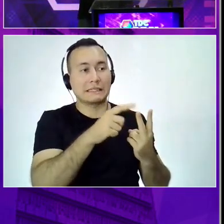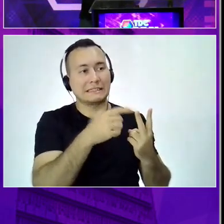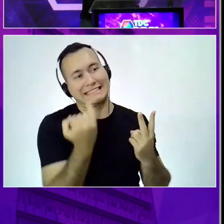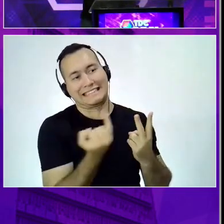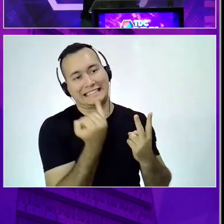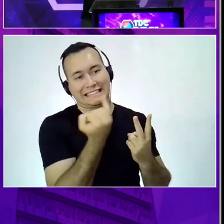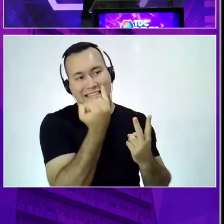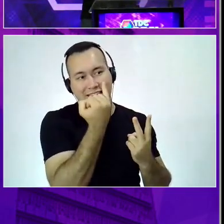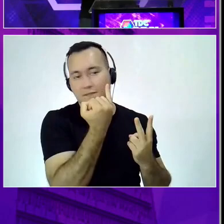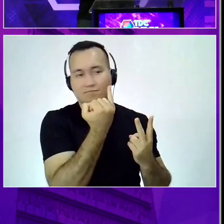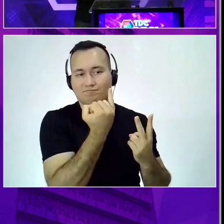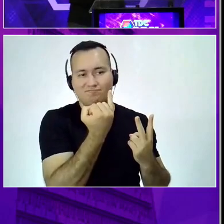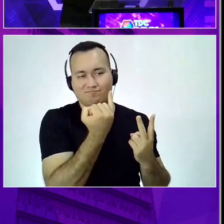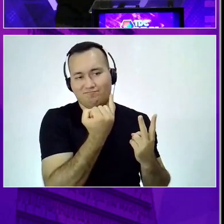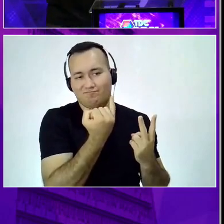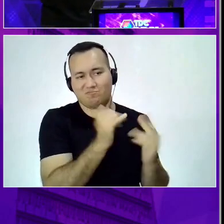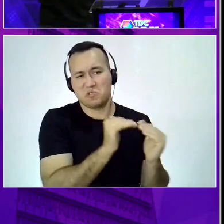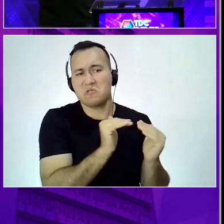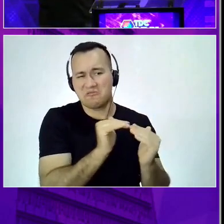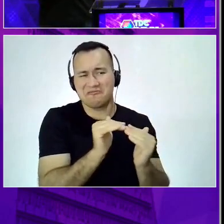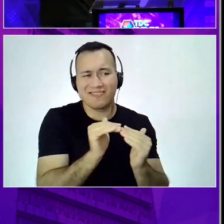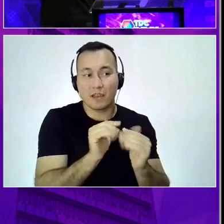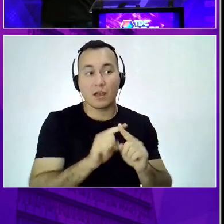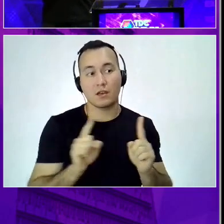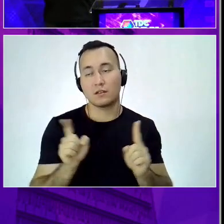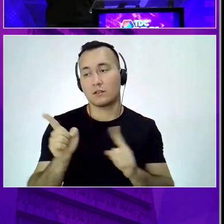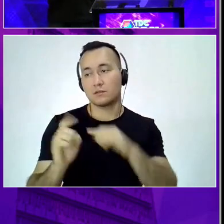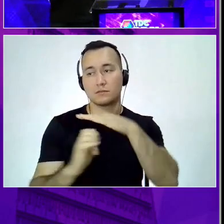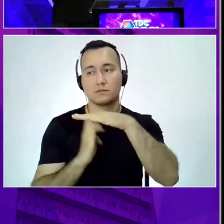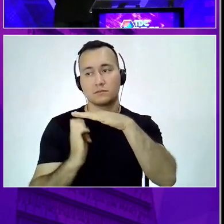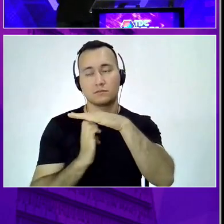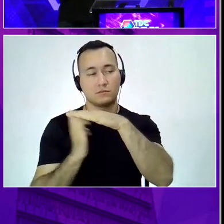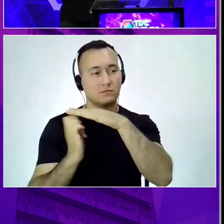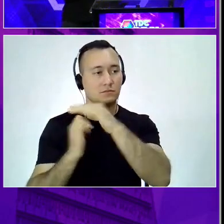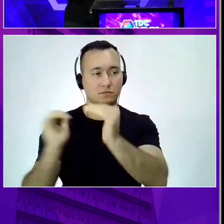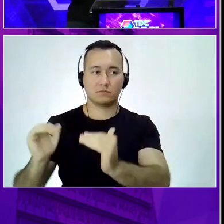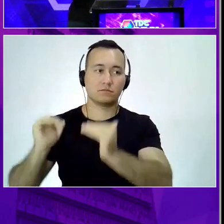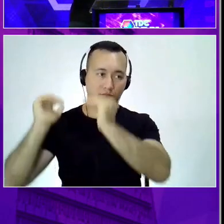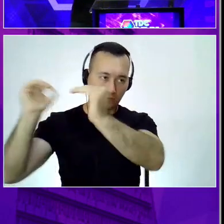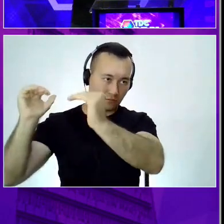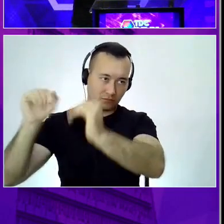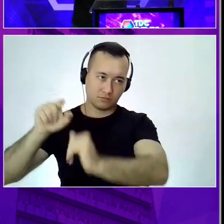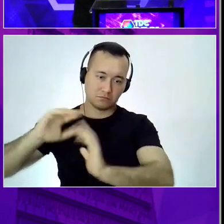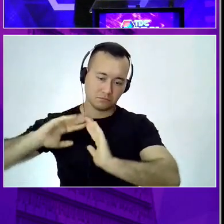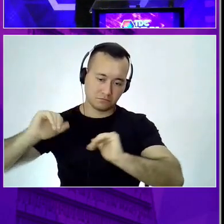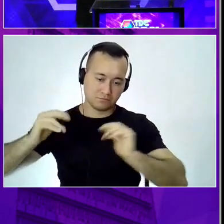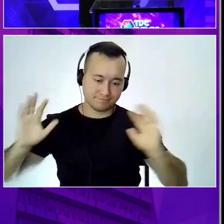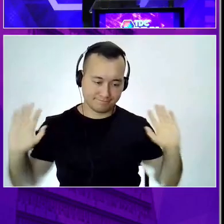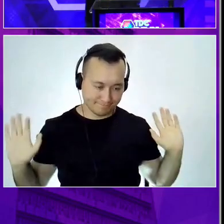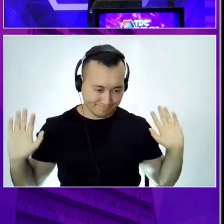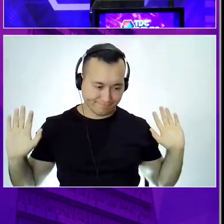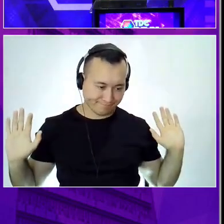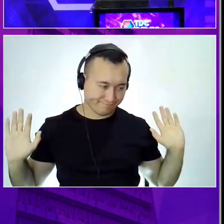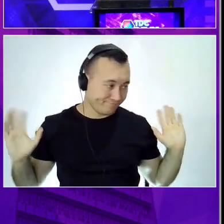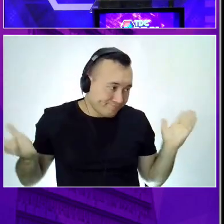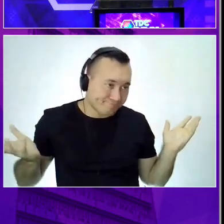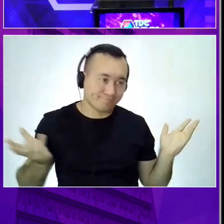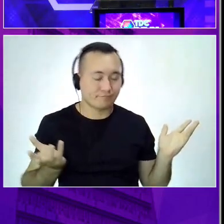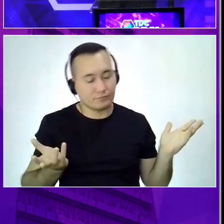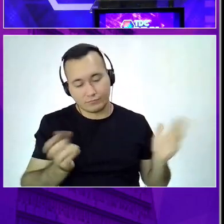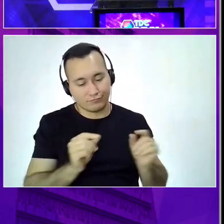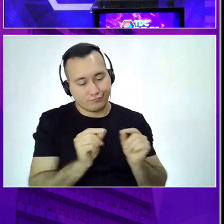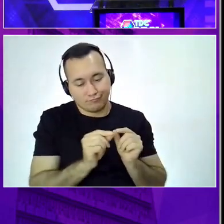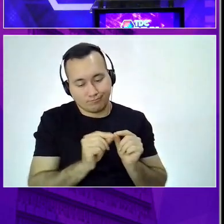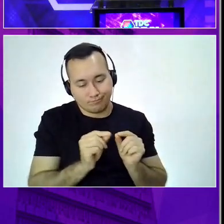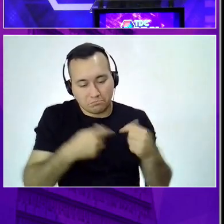querendo. Ele quer que a gente faça e aí está alinhado e vamos fazer. O tempo é curto, o que é que